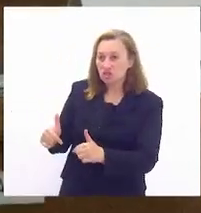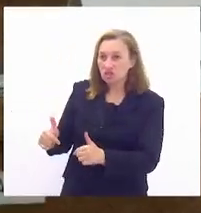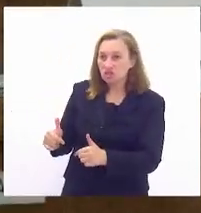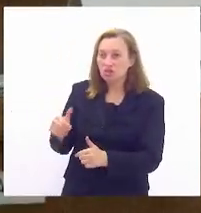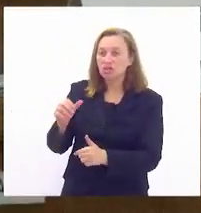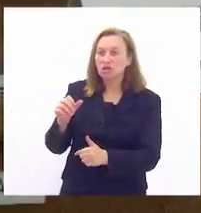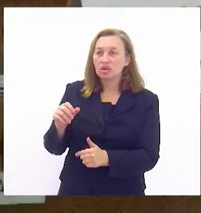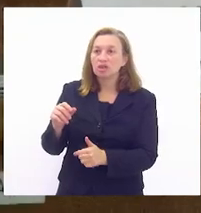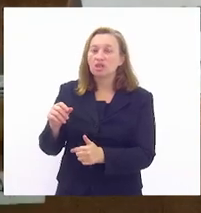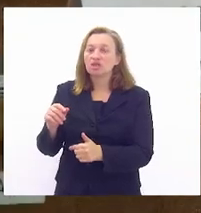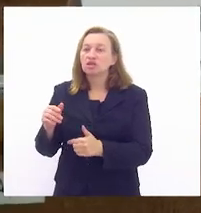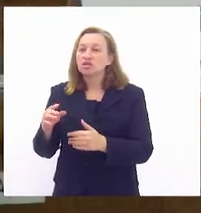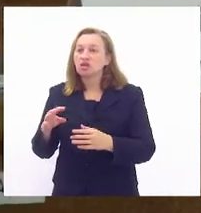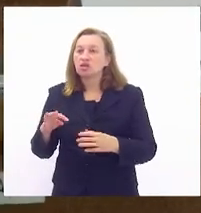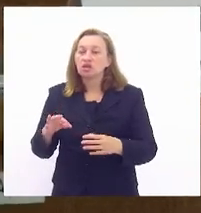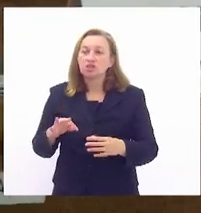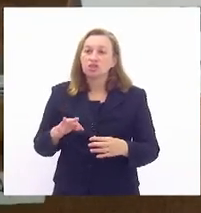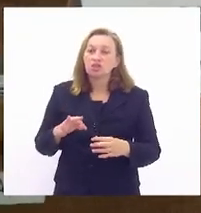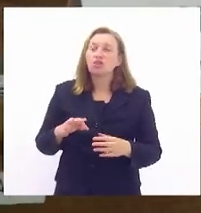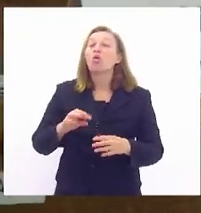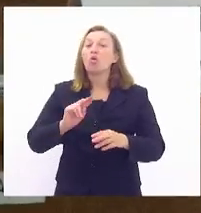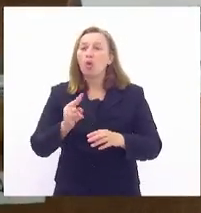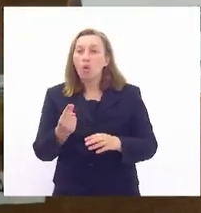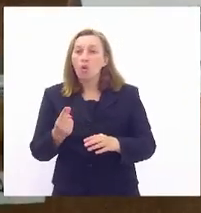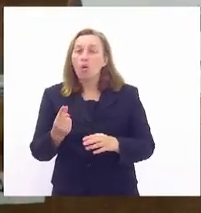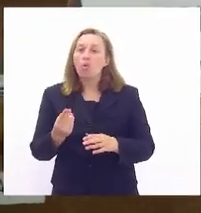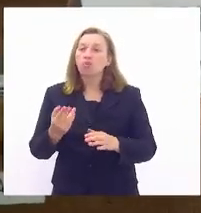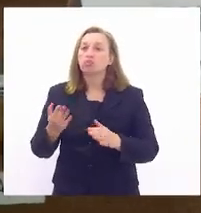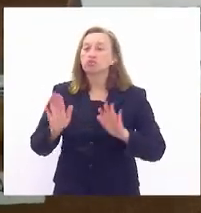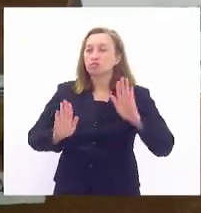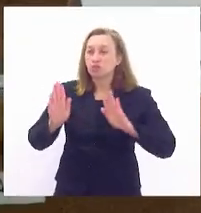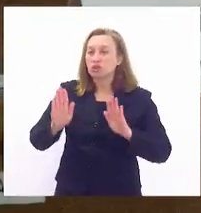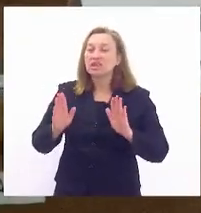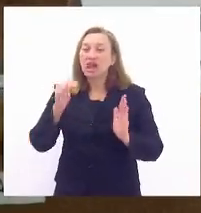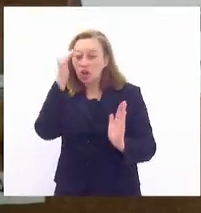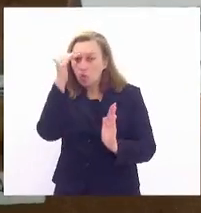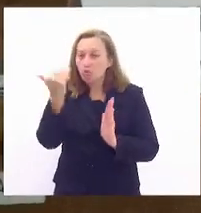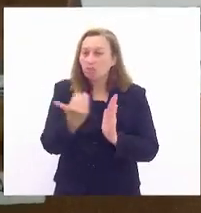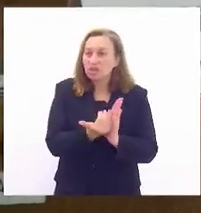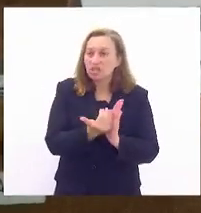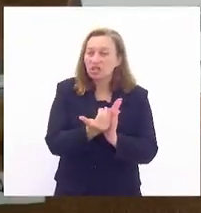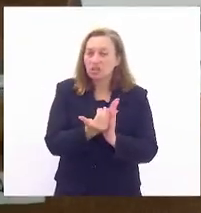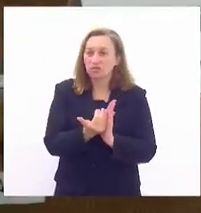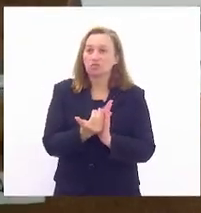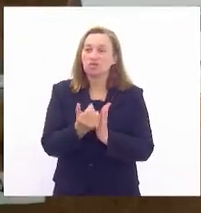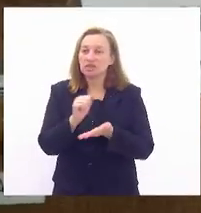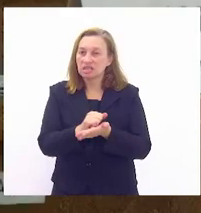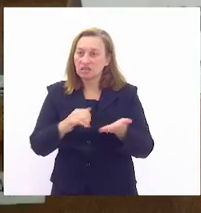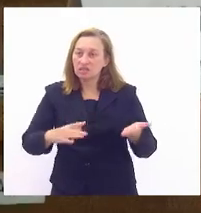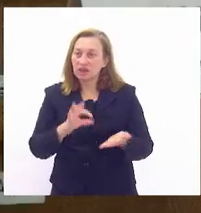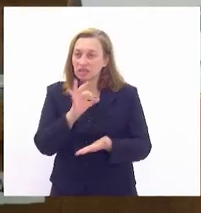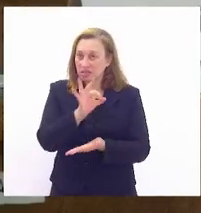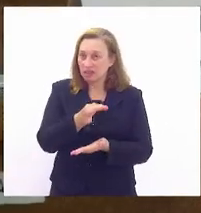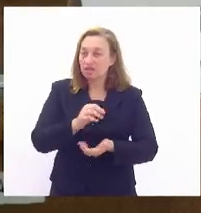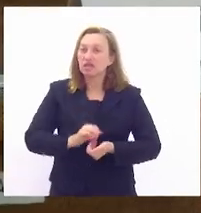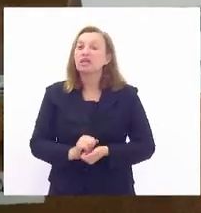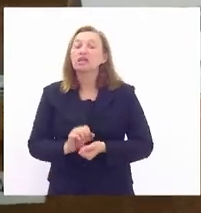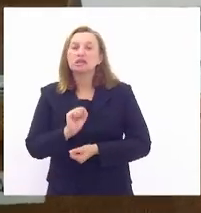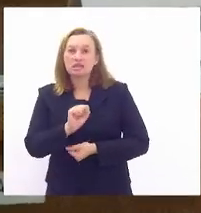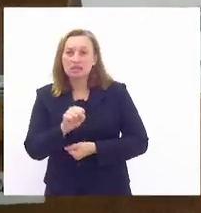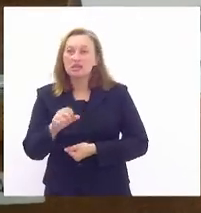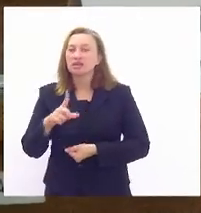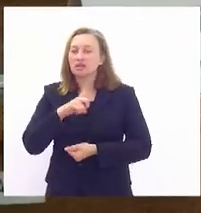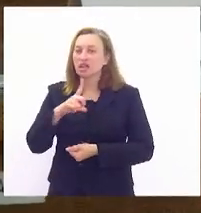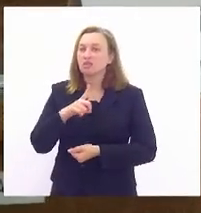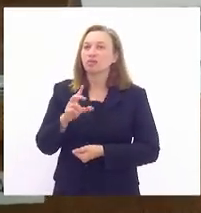das AFs ou das suas licenças. Então, está havendo esse cumprimento das condicionantes. Temos, sim,